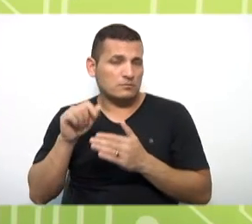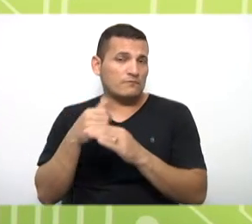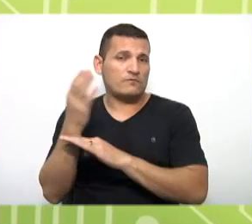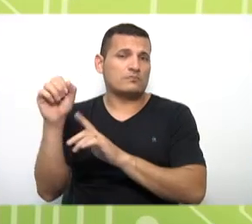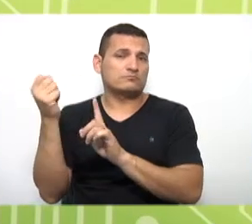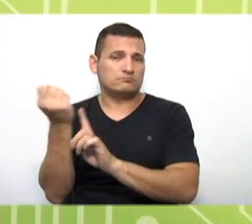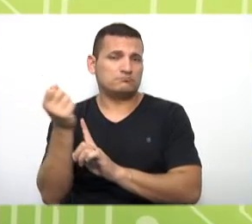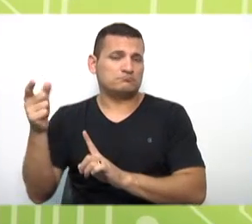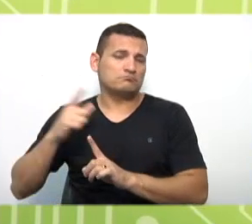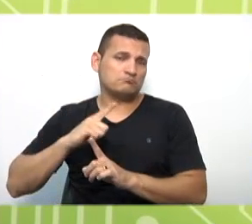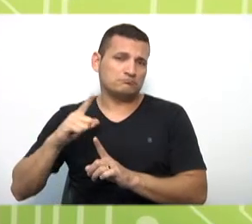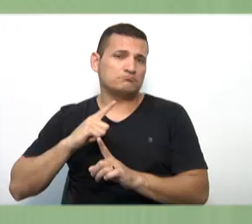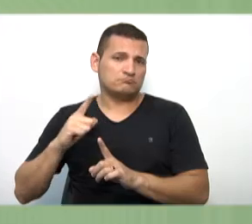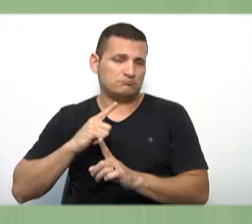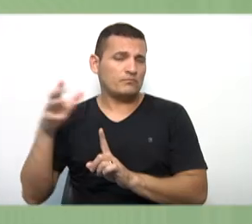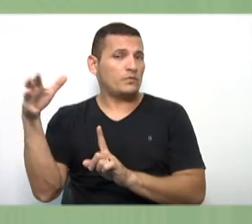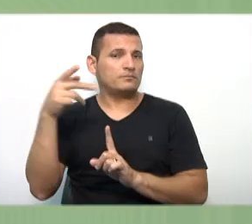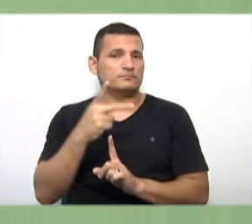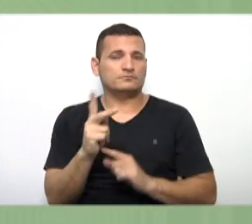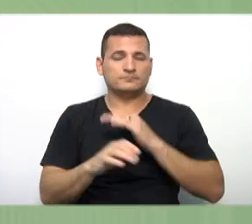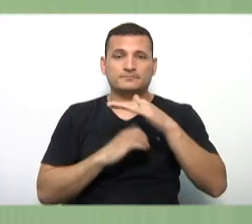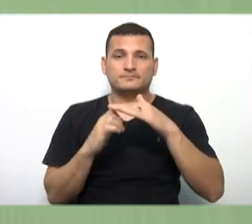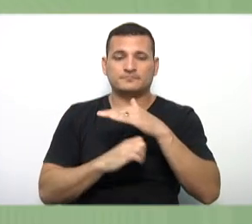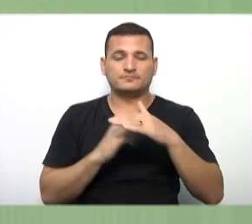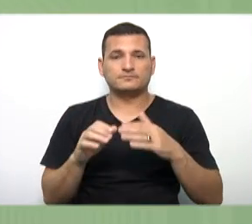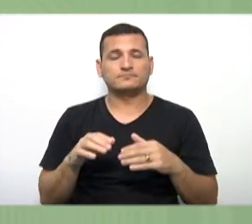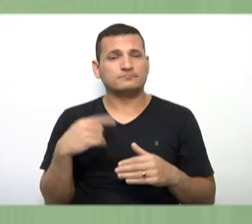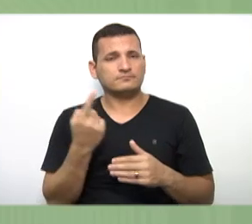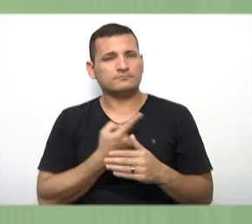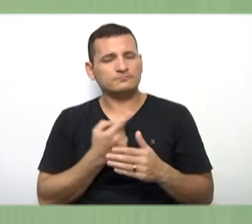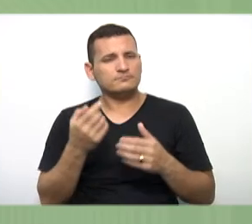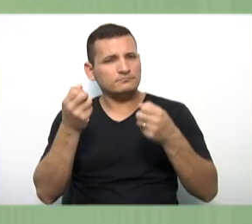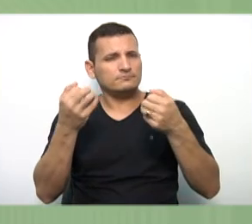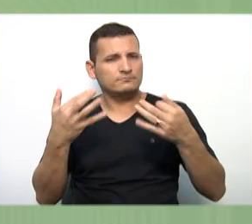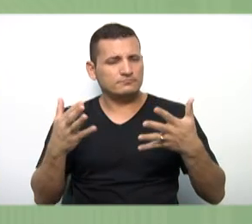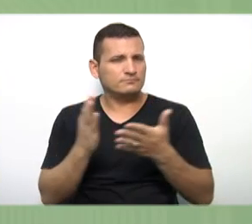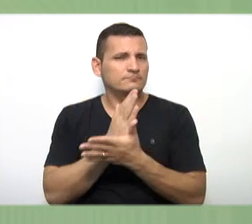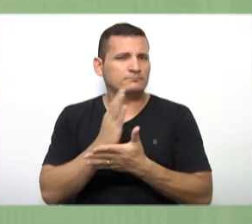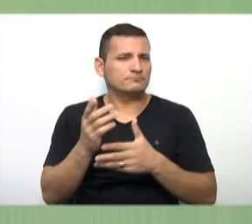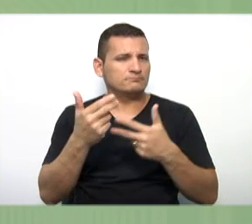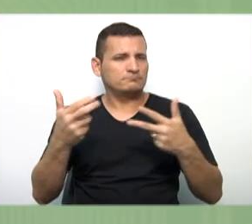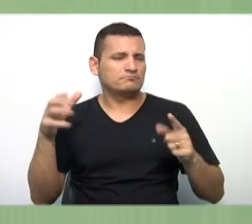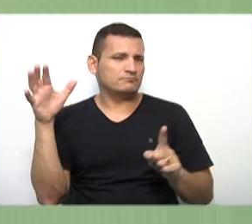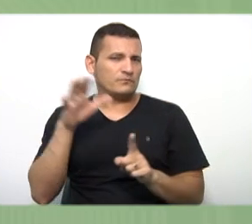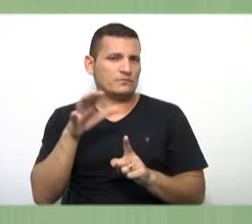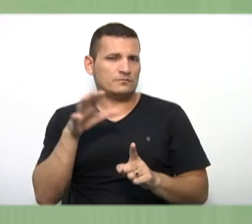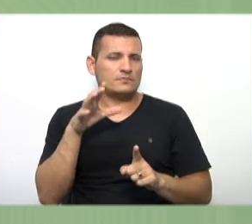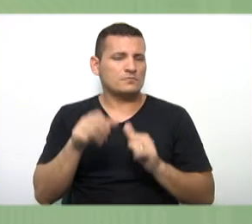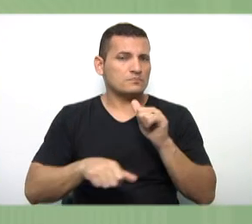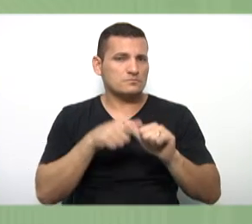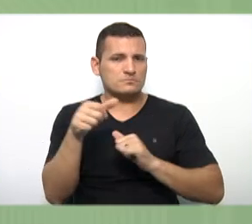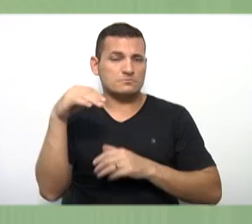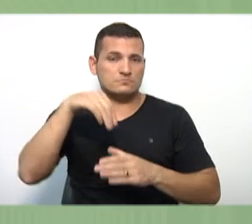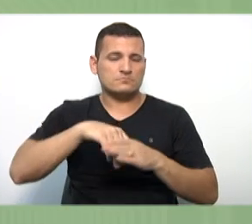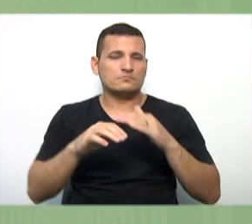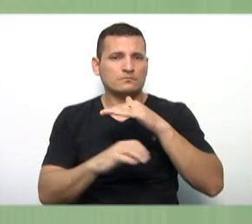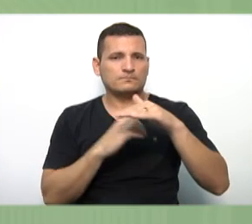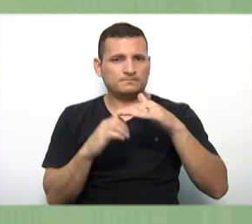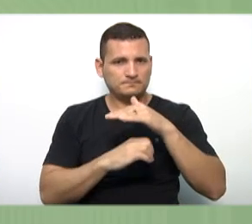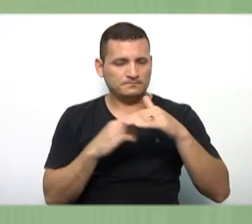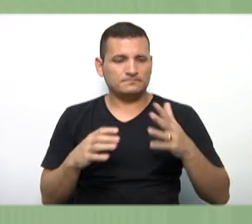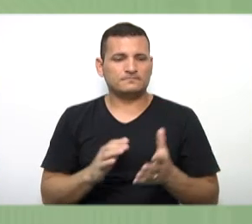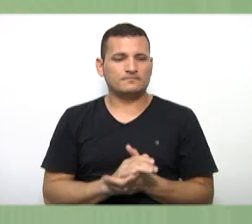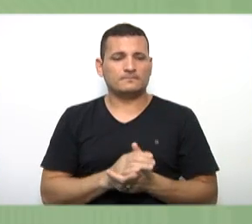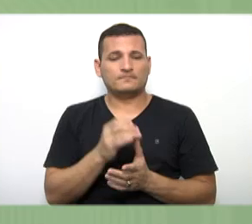sua organização. E aí nós vamos falar alguns fatores que impulsionam as mudanças nas organizações. Por exemplo,